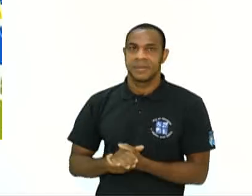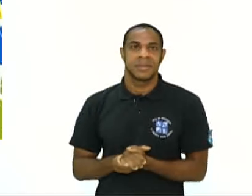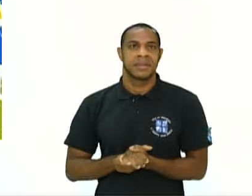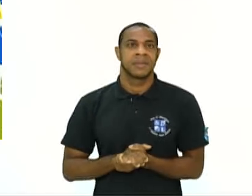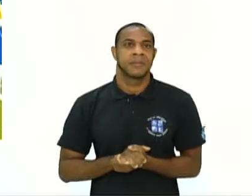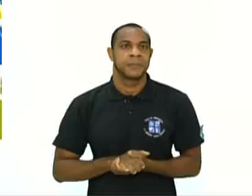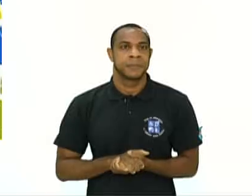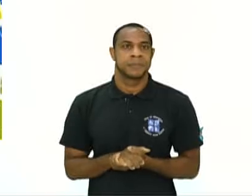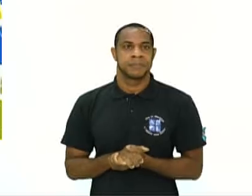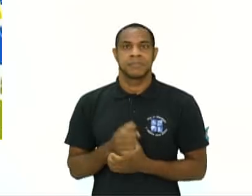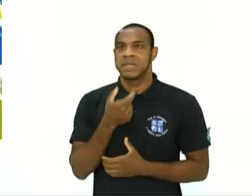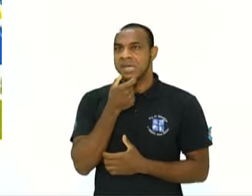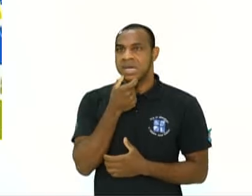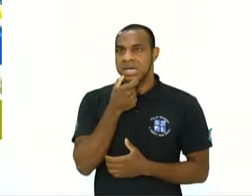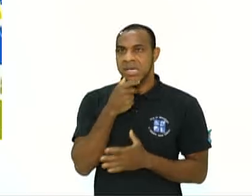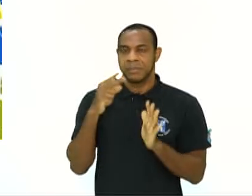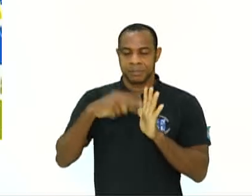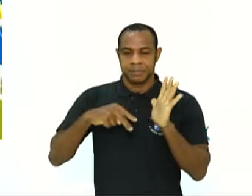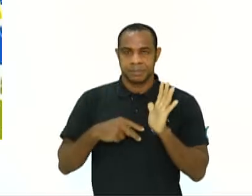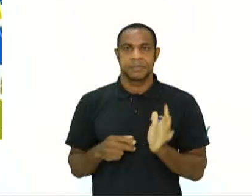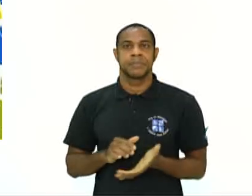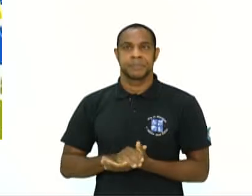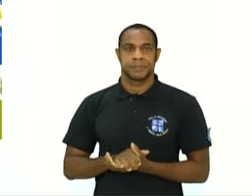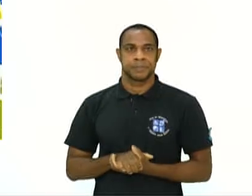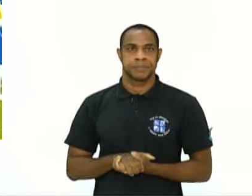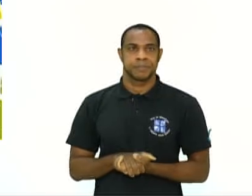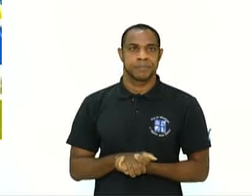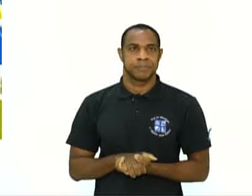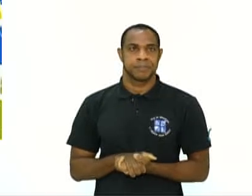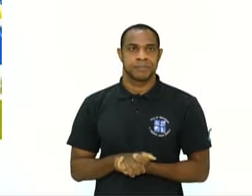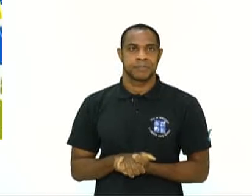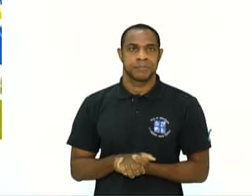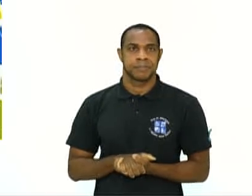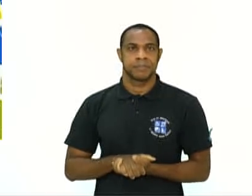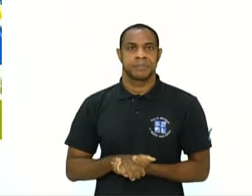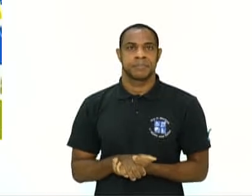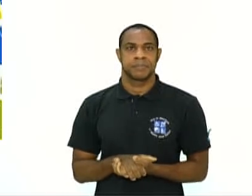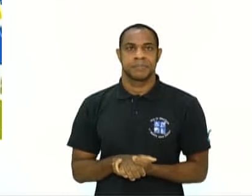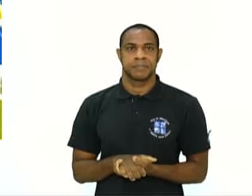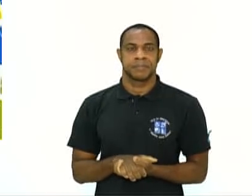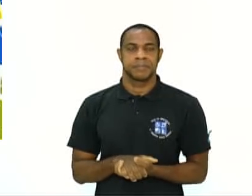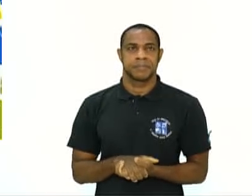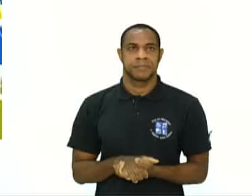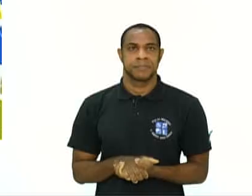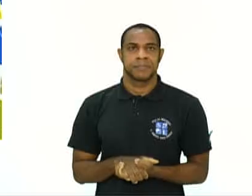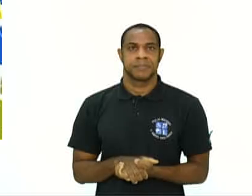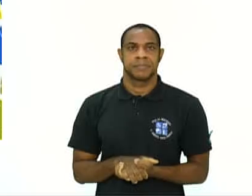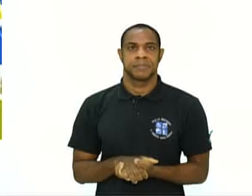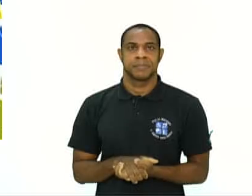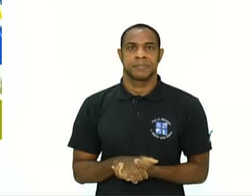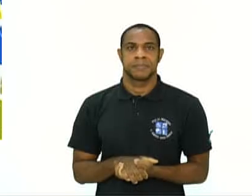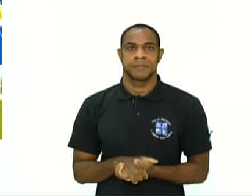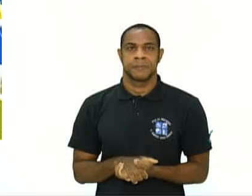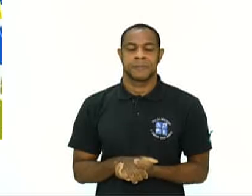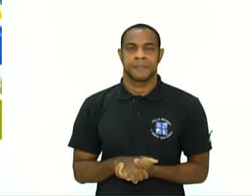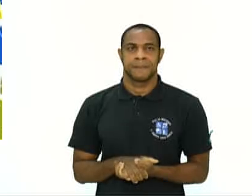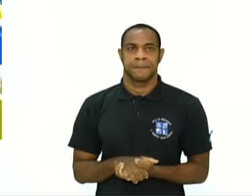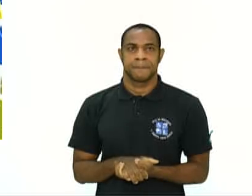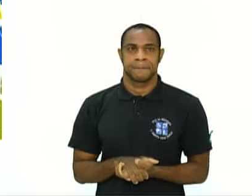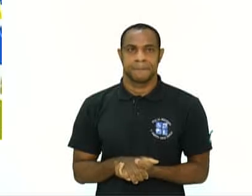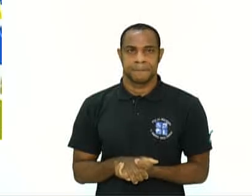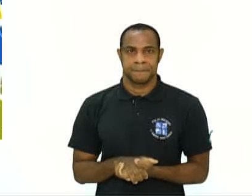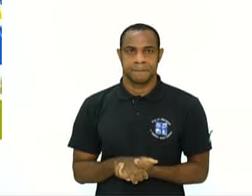at almost every point of our day, immersed in cultural diversity. Faces,